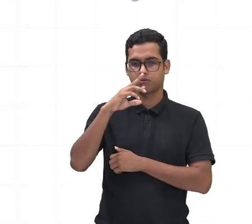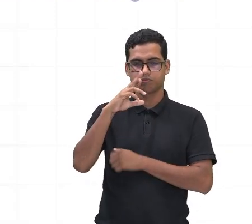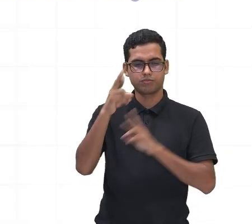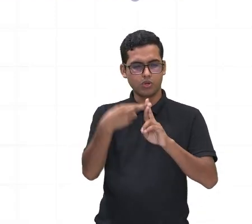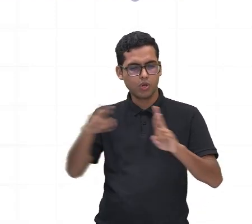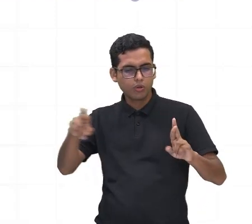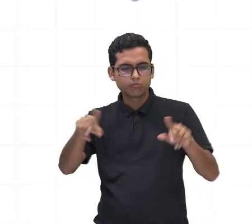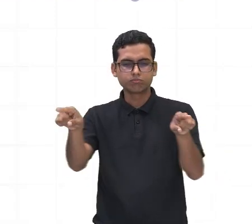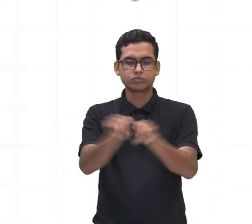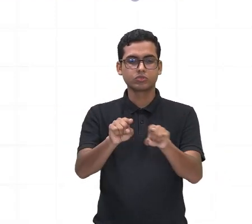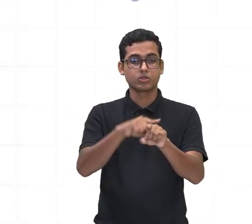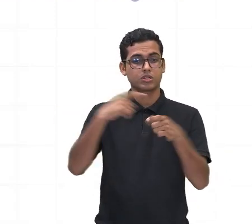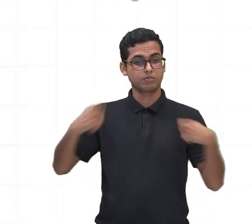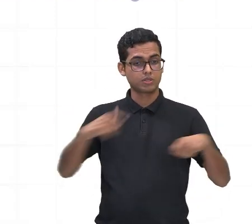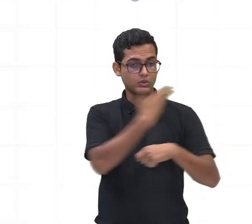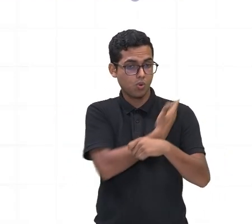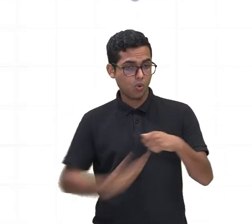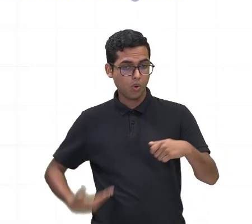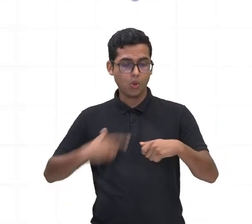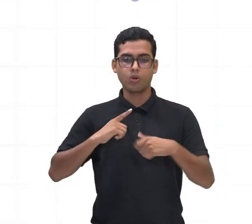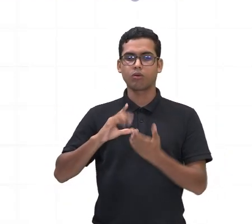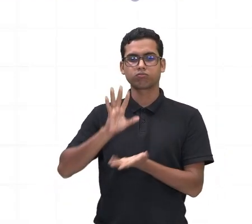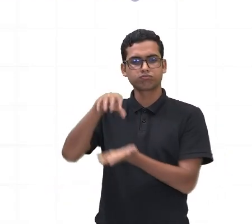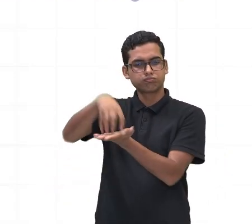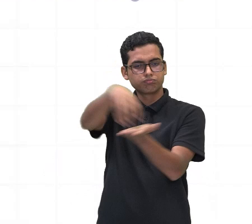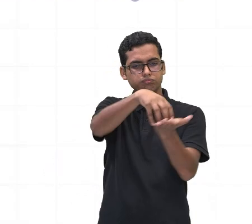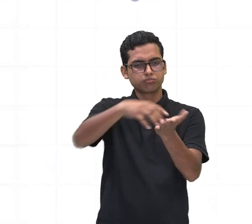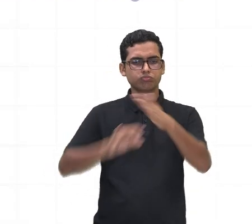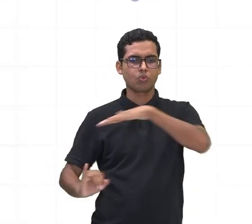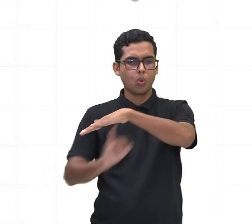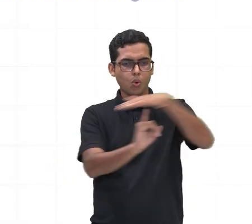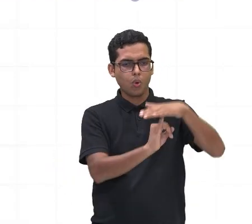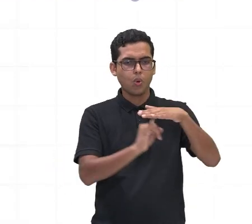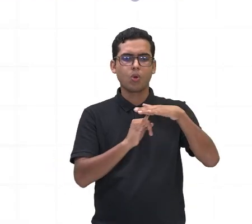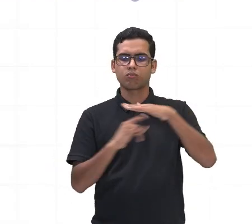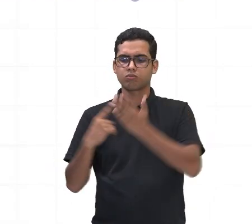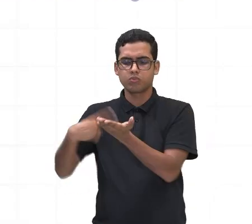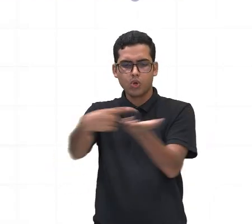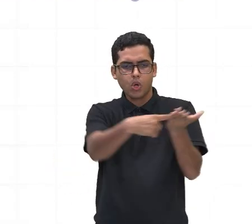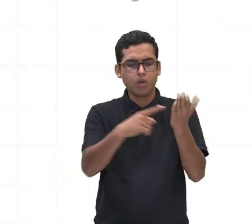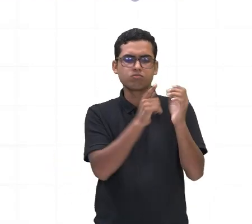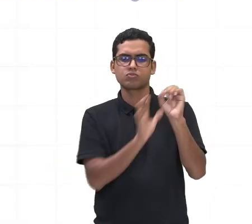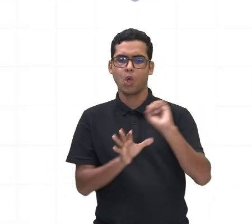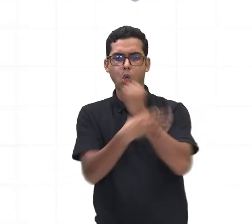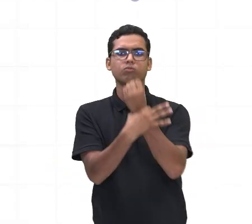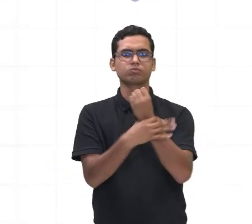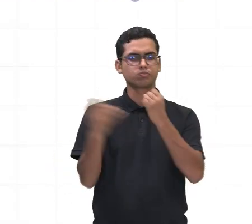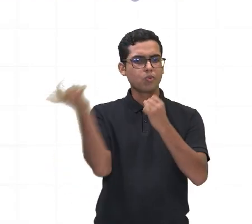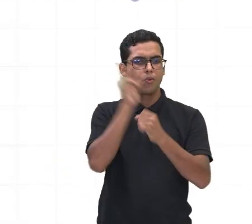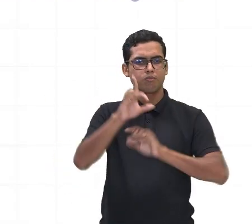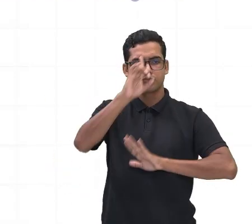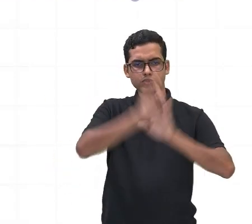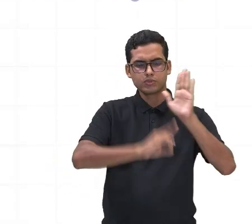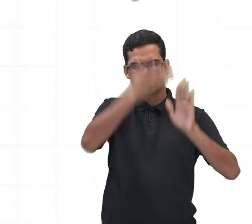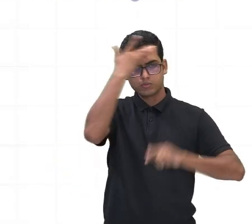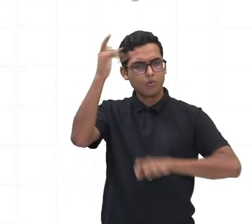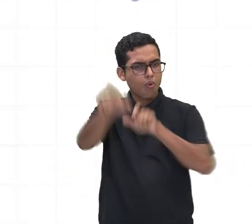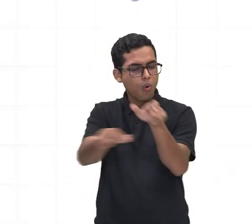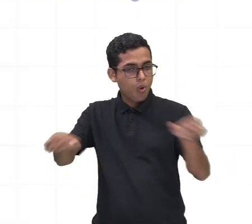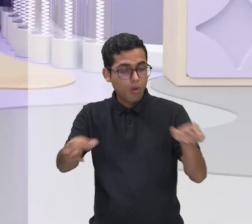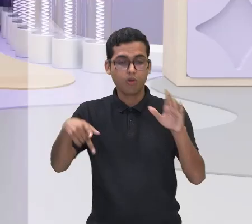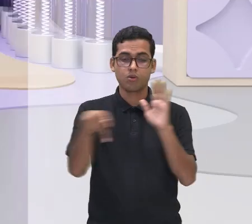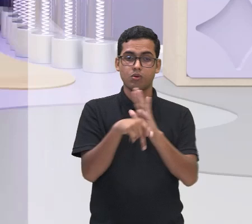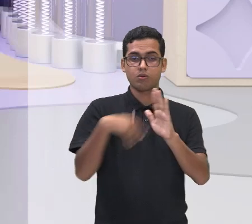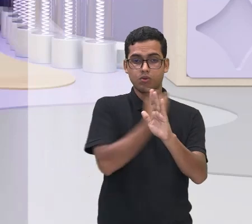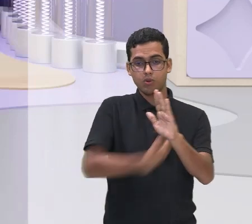como conjunto de instituições que garantem os direitos fundamentais da pessoa. Né? Olha aí o que é o Estado, é esse conjunto